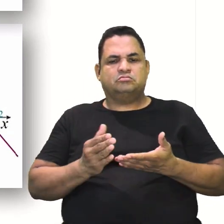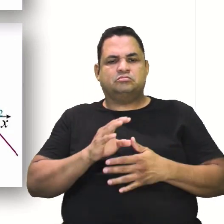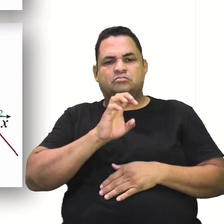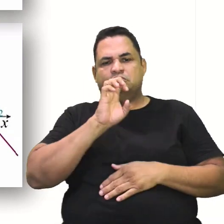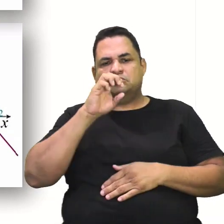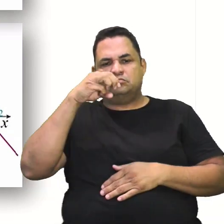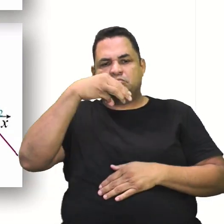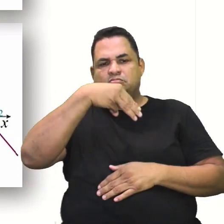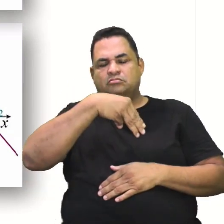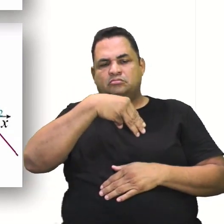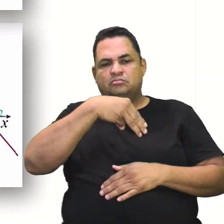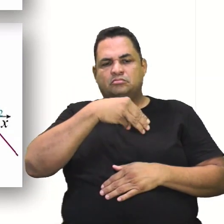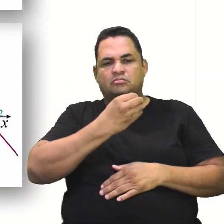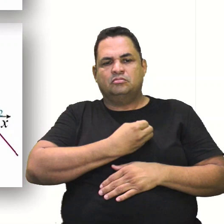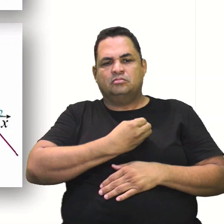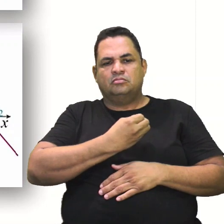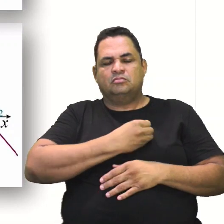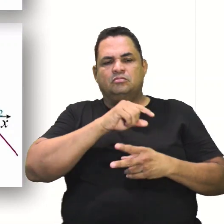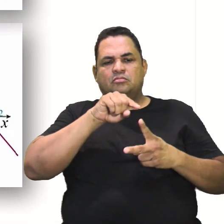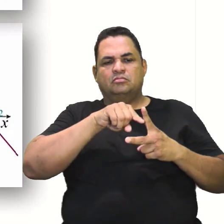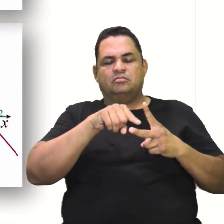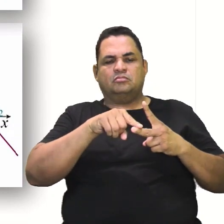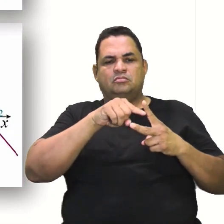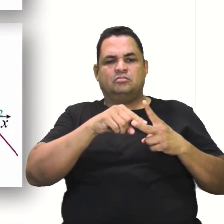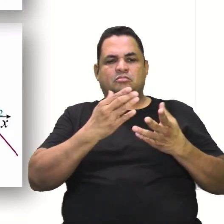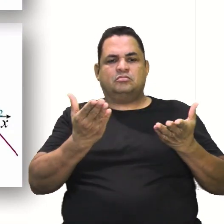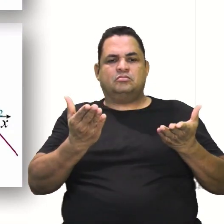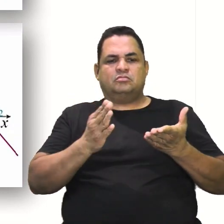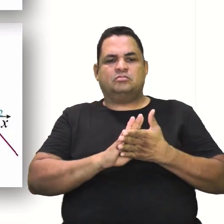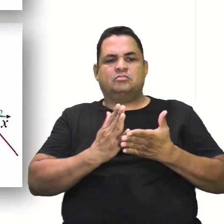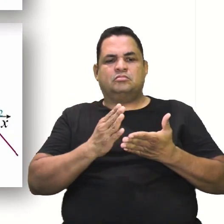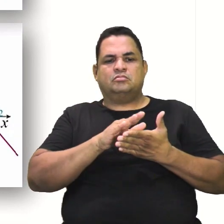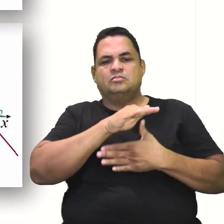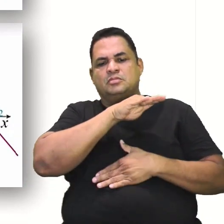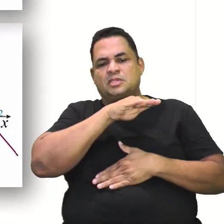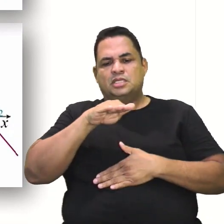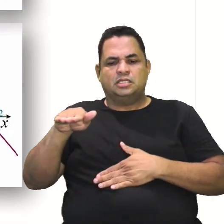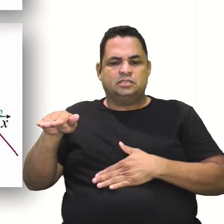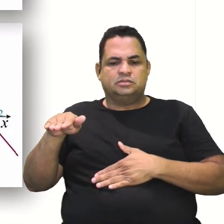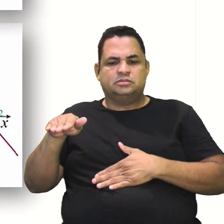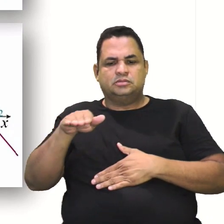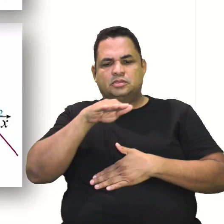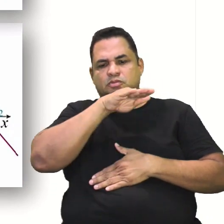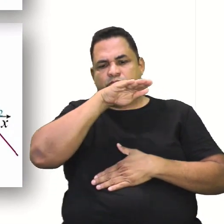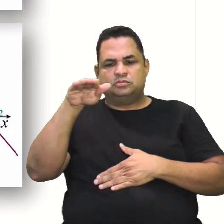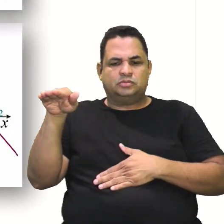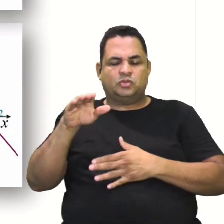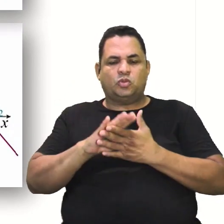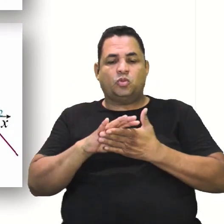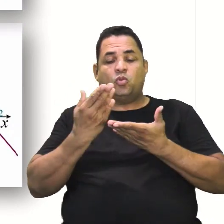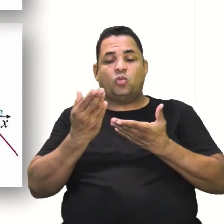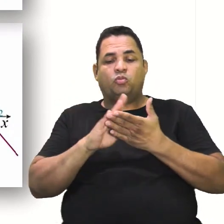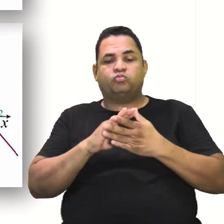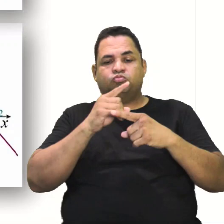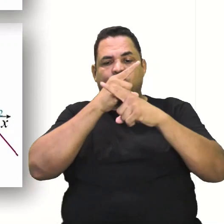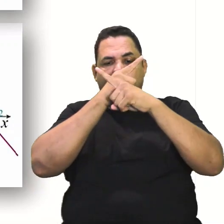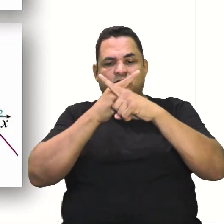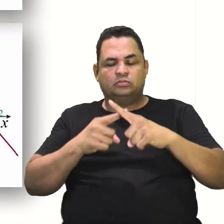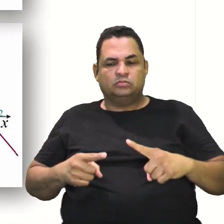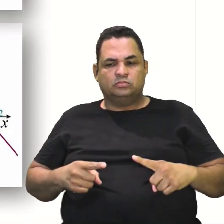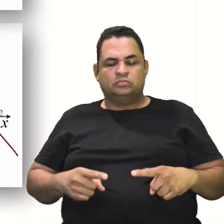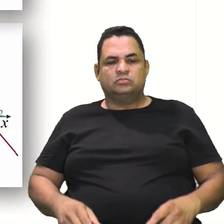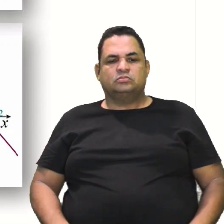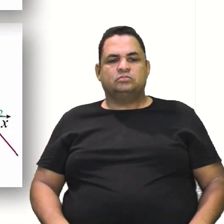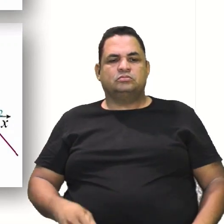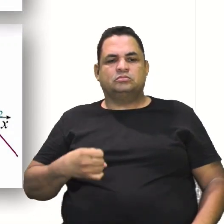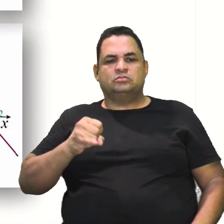Esse m, nosso coeficiente angular, é quem vai determinar se as retas são paralelas ou se elas são concorrentes.